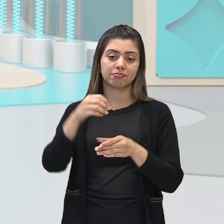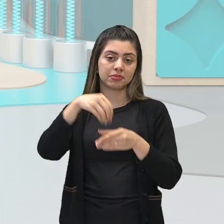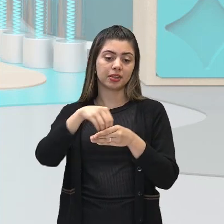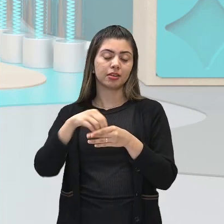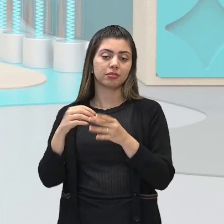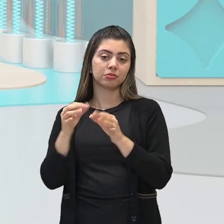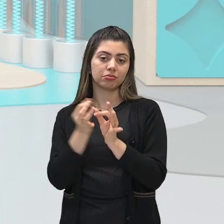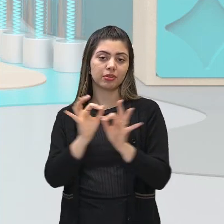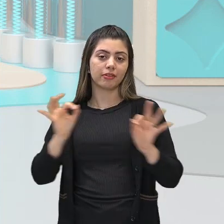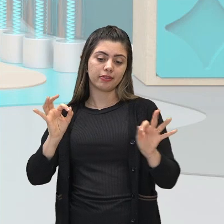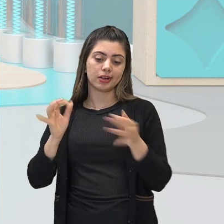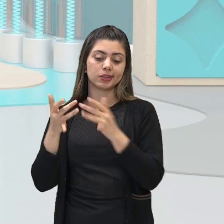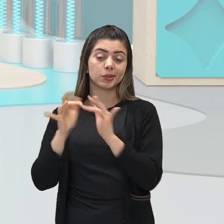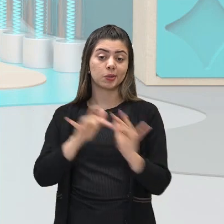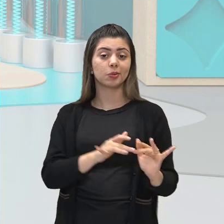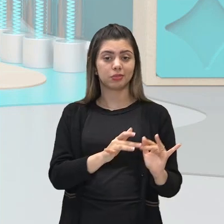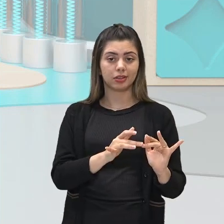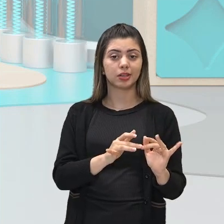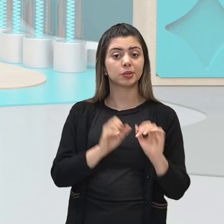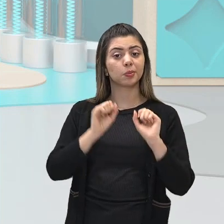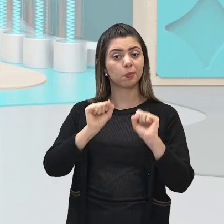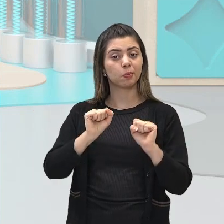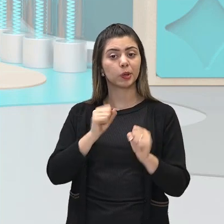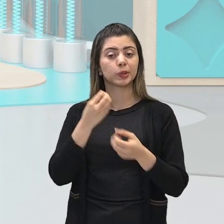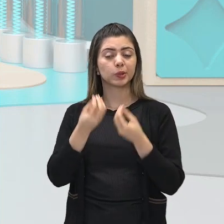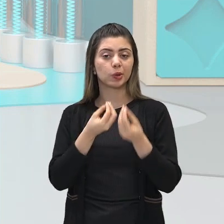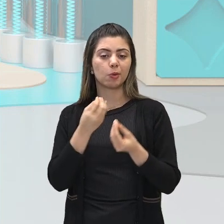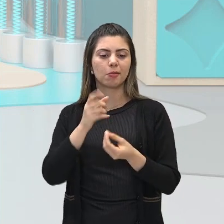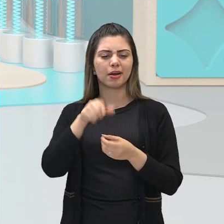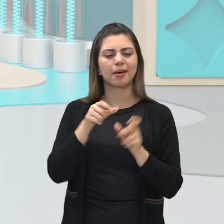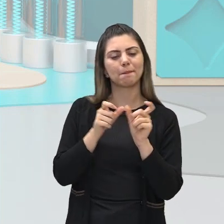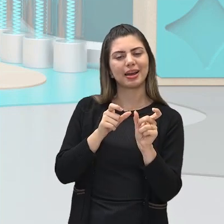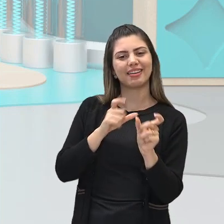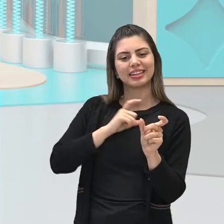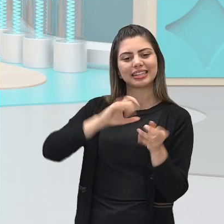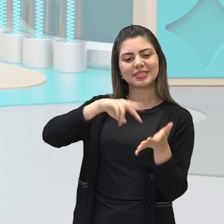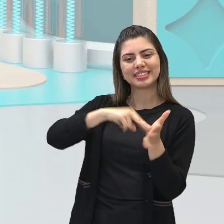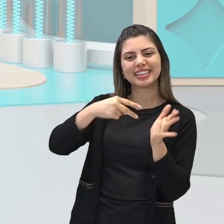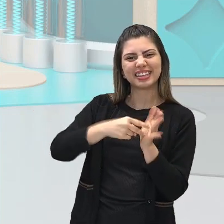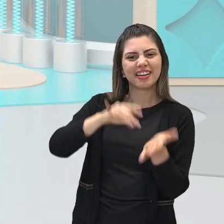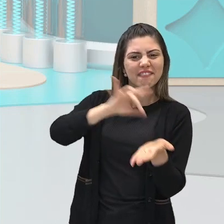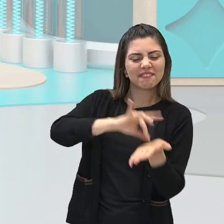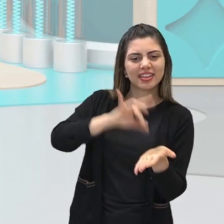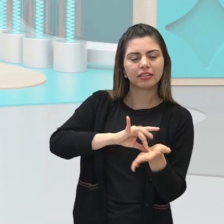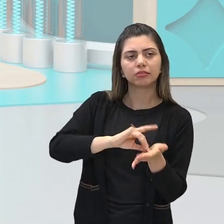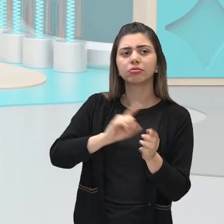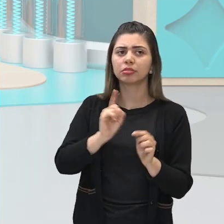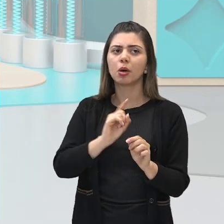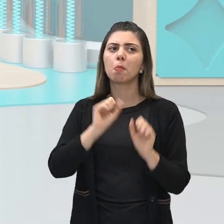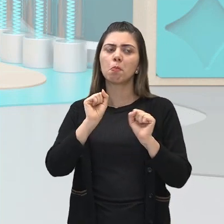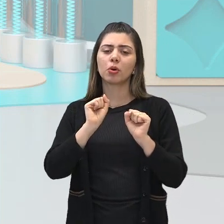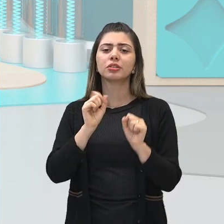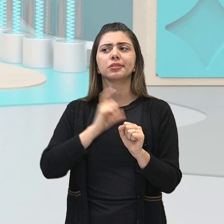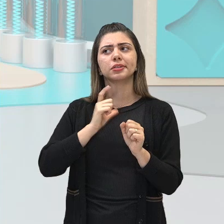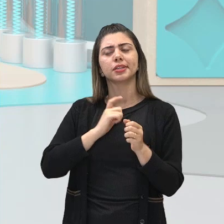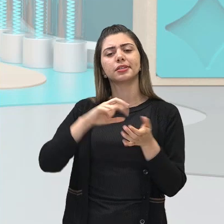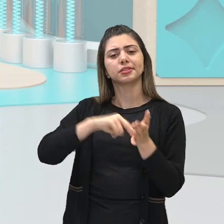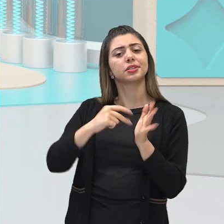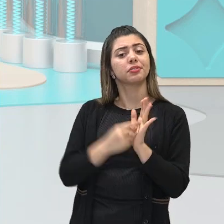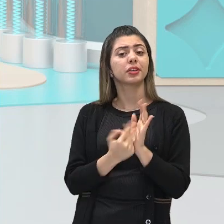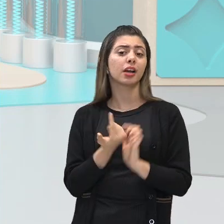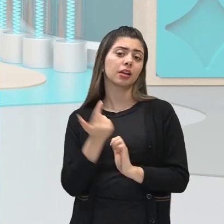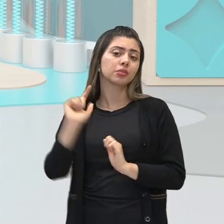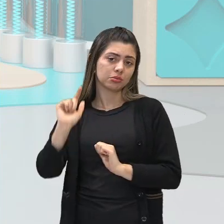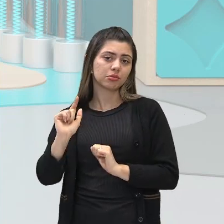vão estar sendo empregadas não naquele sentido literal, naquele sentido da